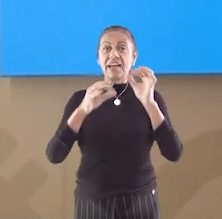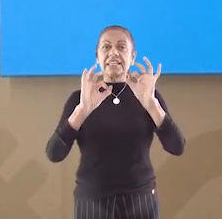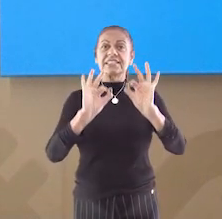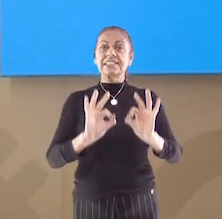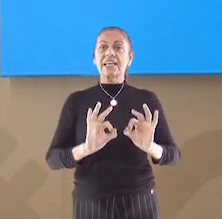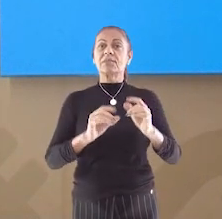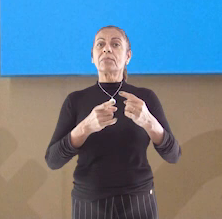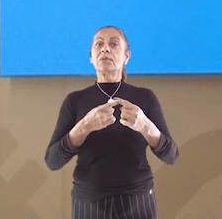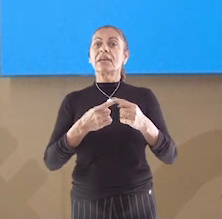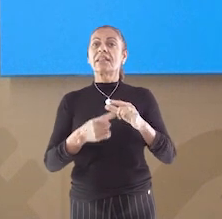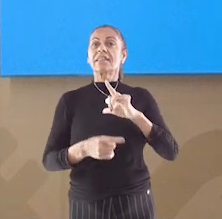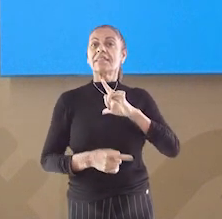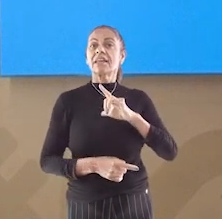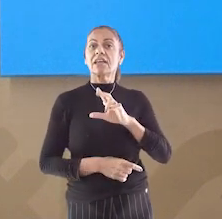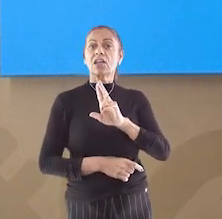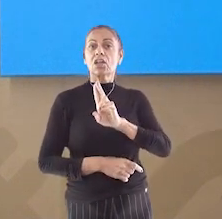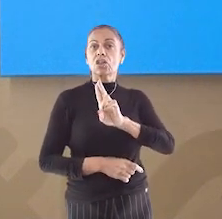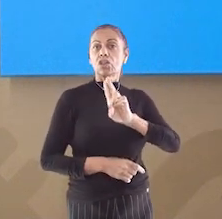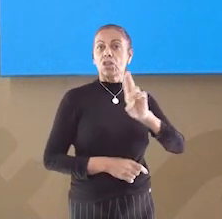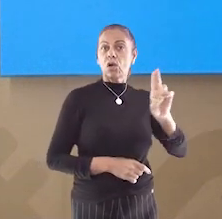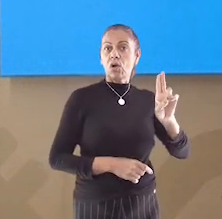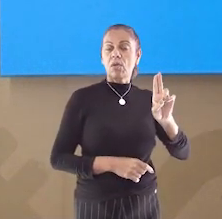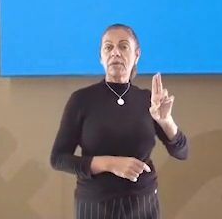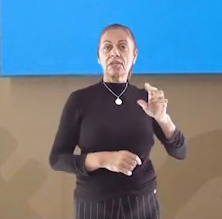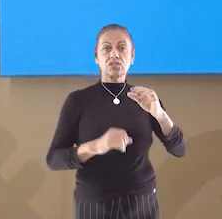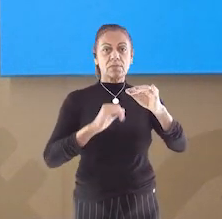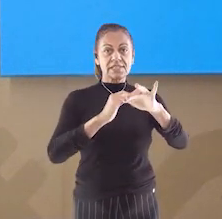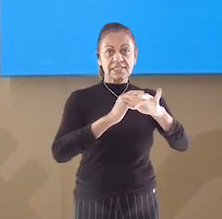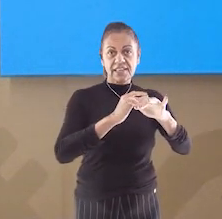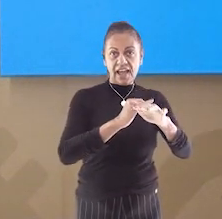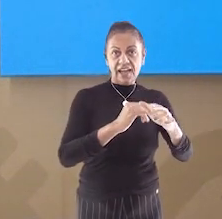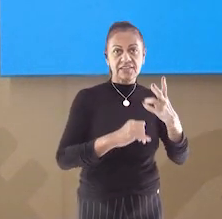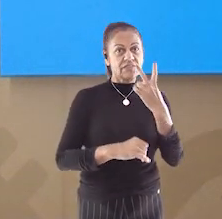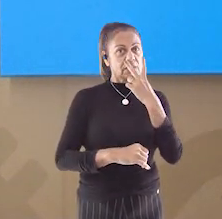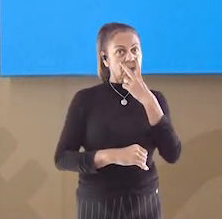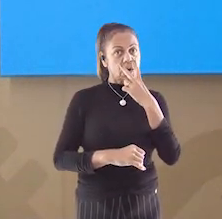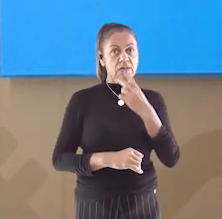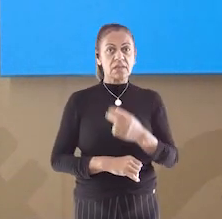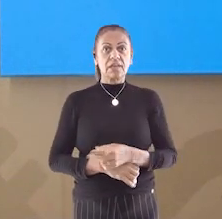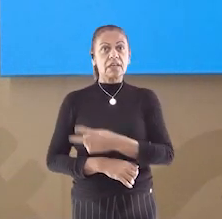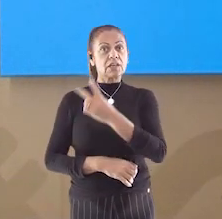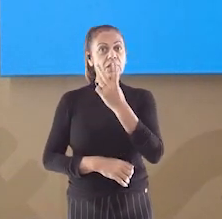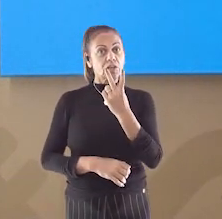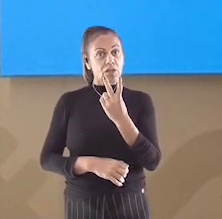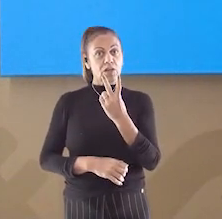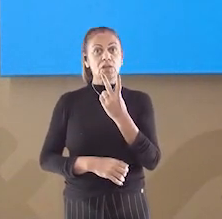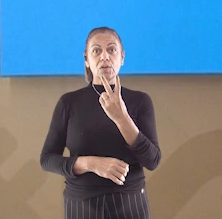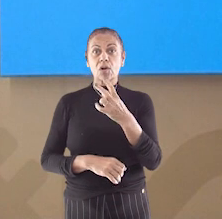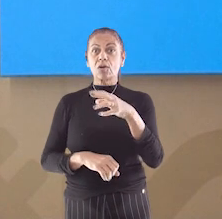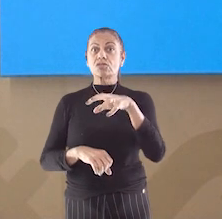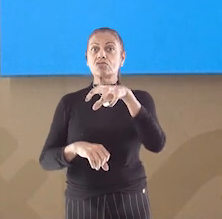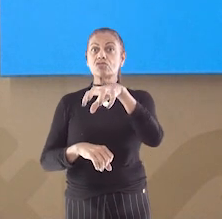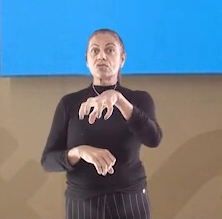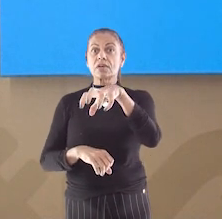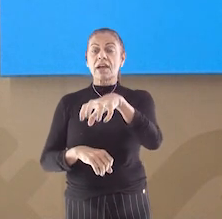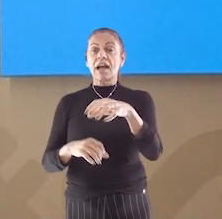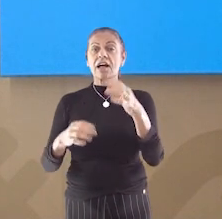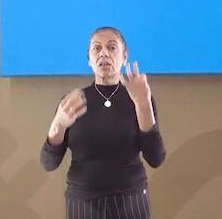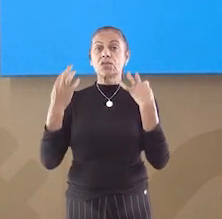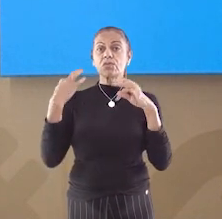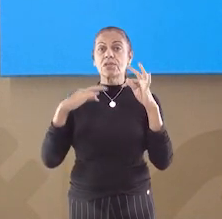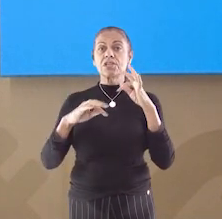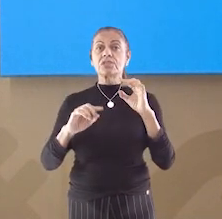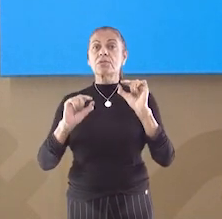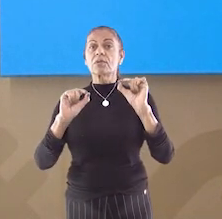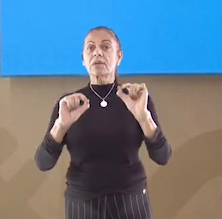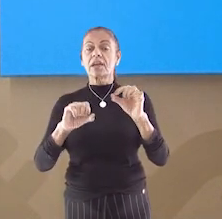porque apresenta o nome de uma cidade, Vitória, e de 2 pontos turísticos específicos do nosso